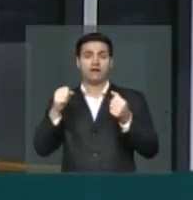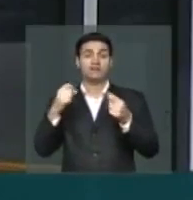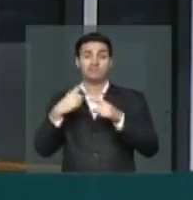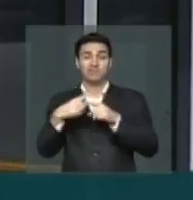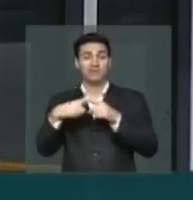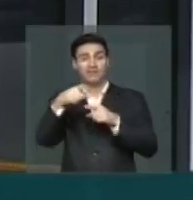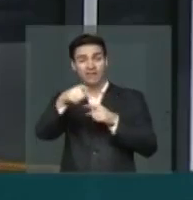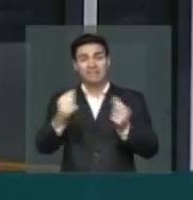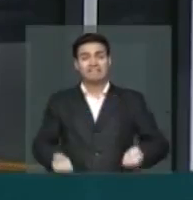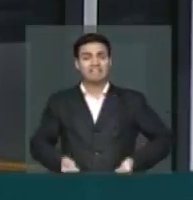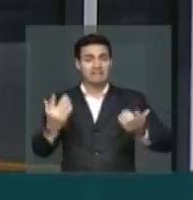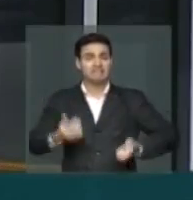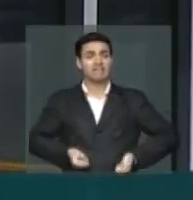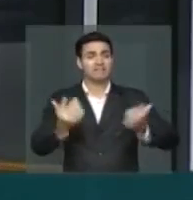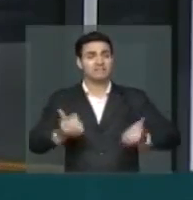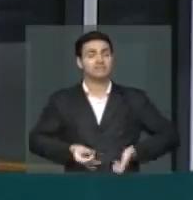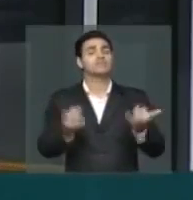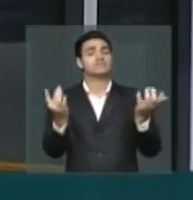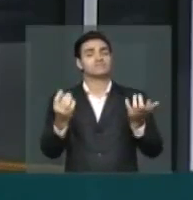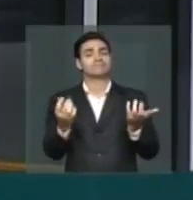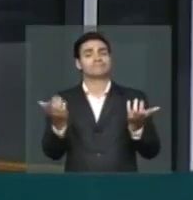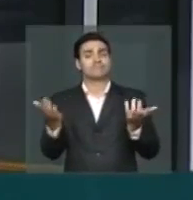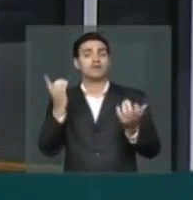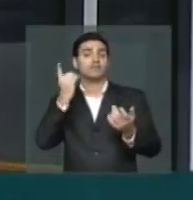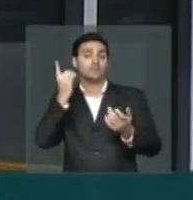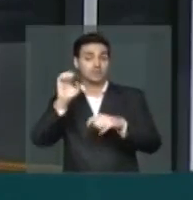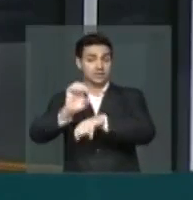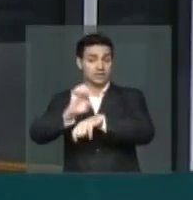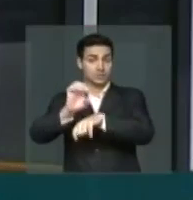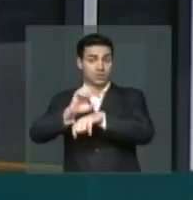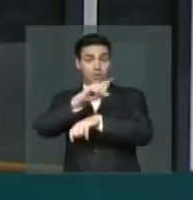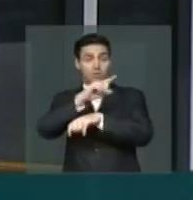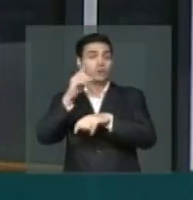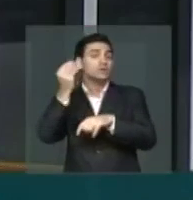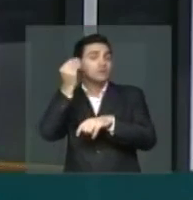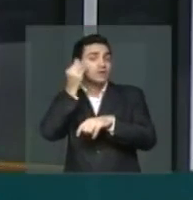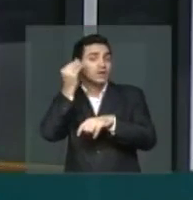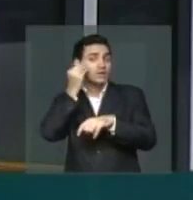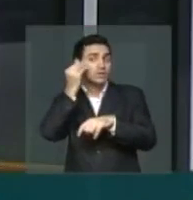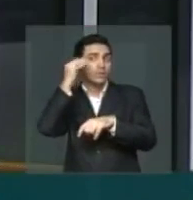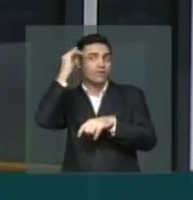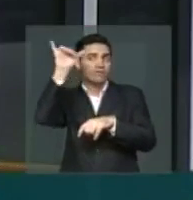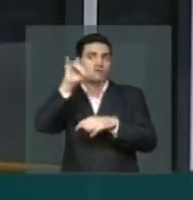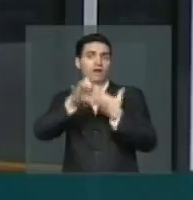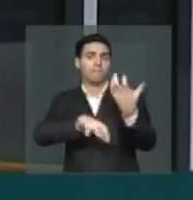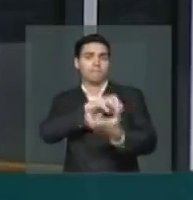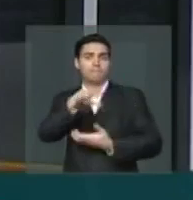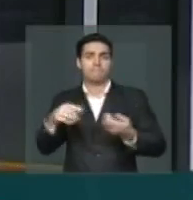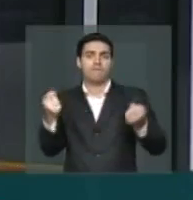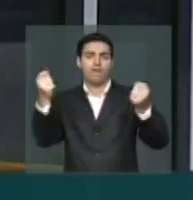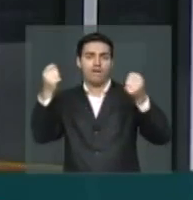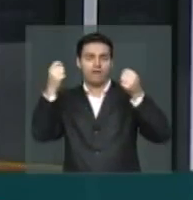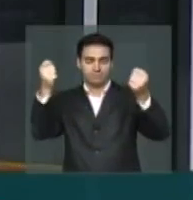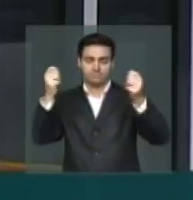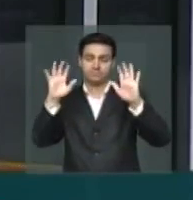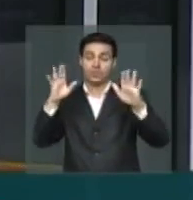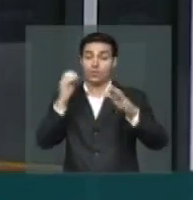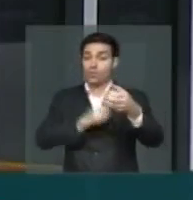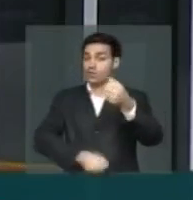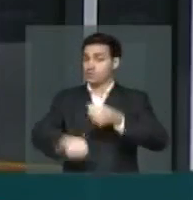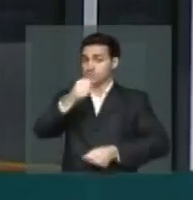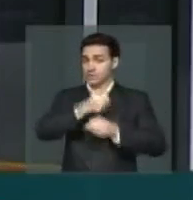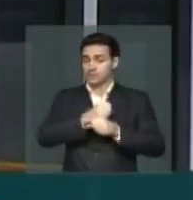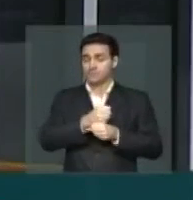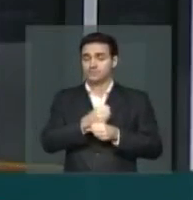dinheiro público. Deputados estaduais tentaram impedir a manifestação. Ano